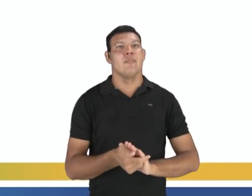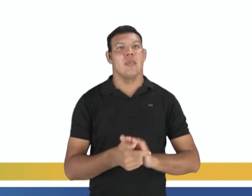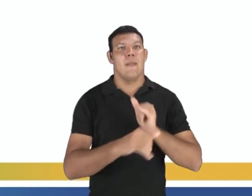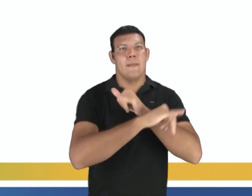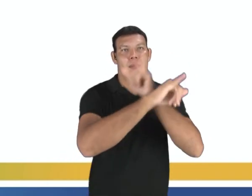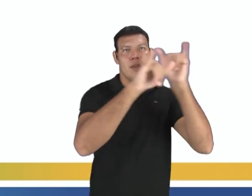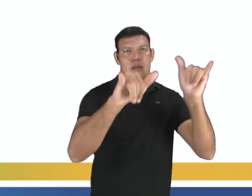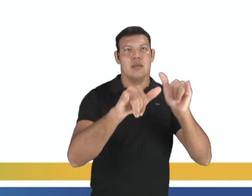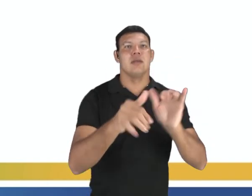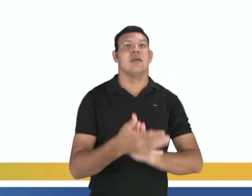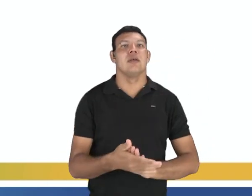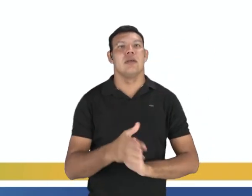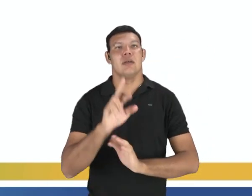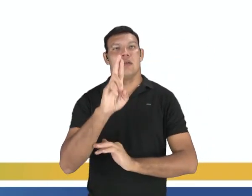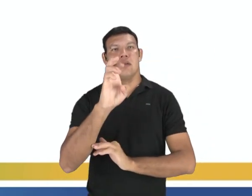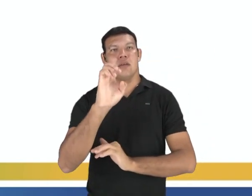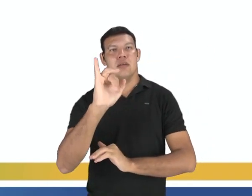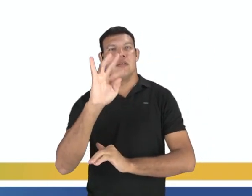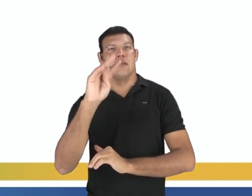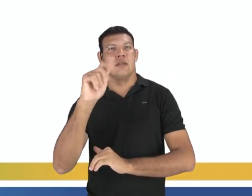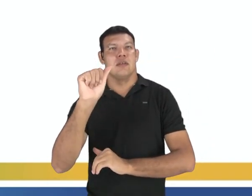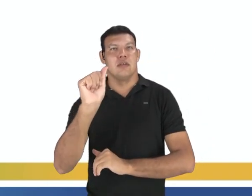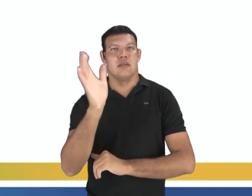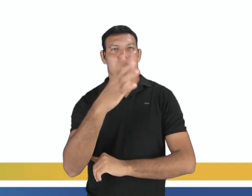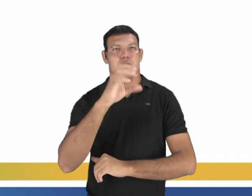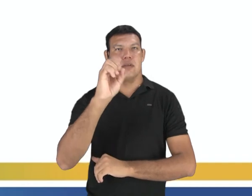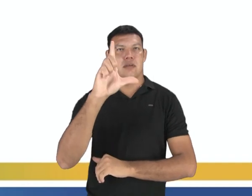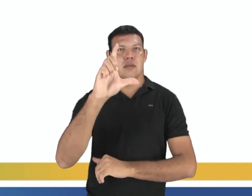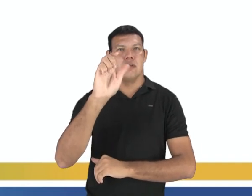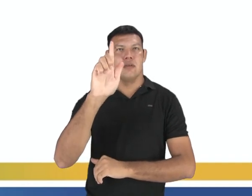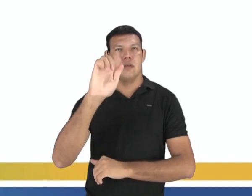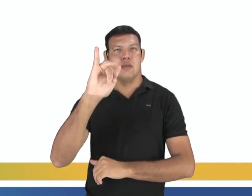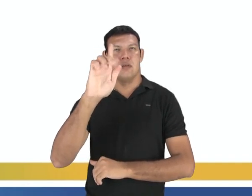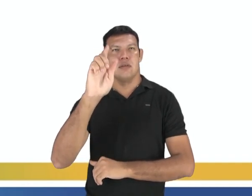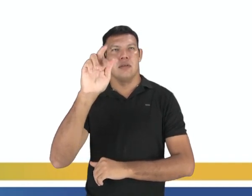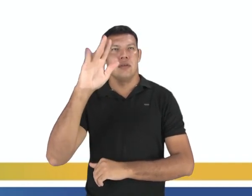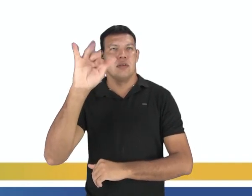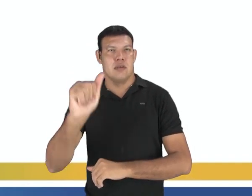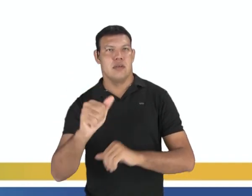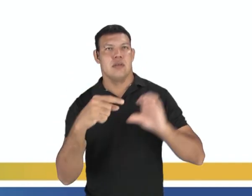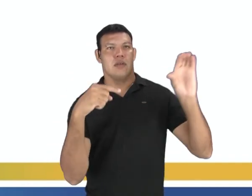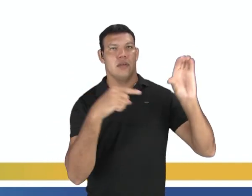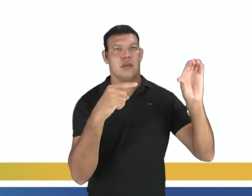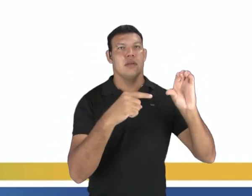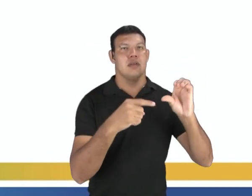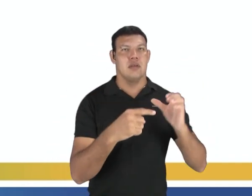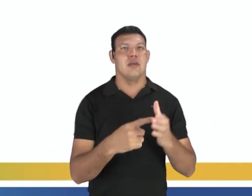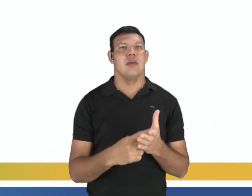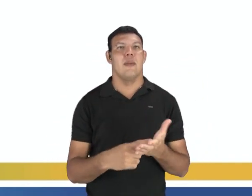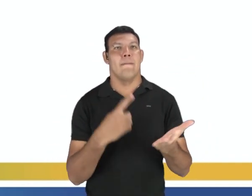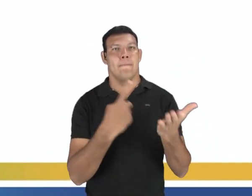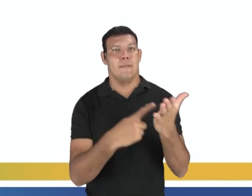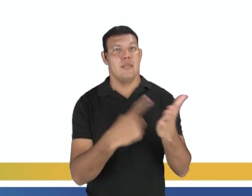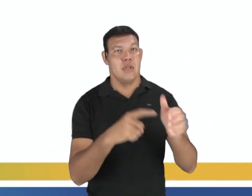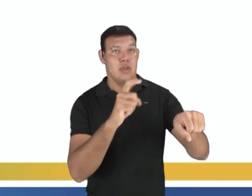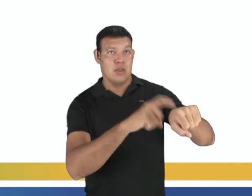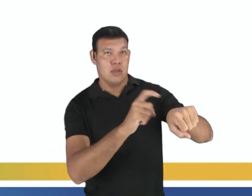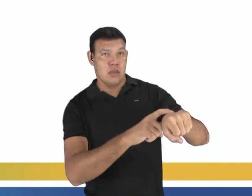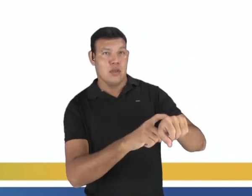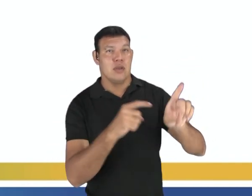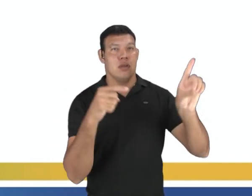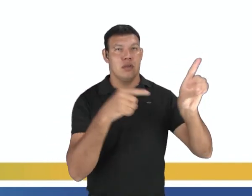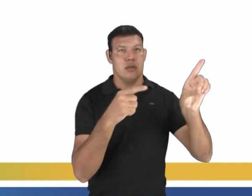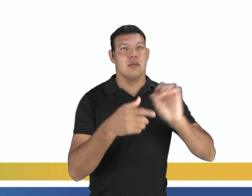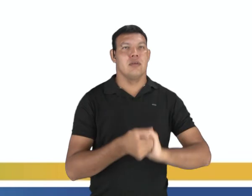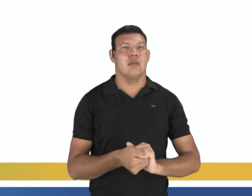temporários. D. Declínio da sociedade civil organizada. E E. Participação no exercício do poder. E aí, pessoal, vocês que